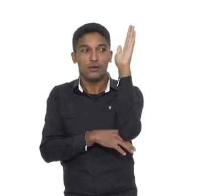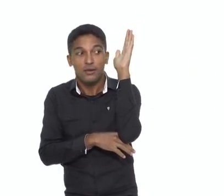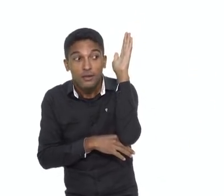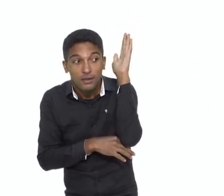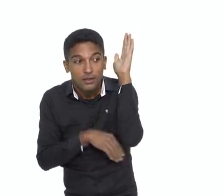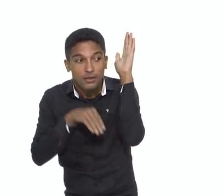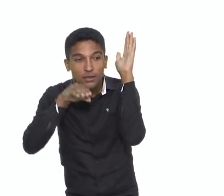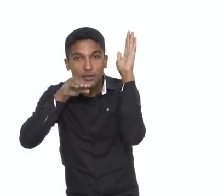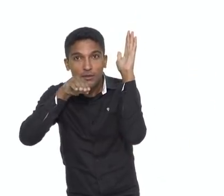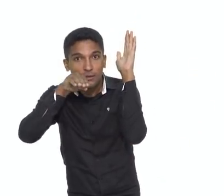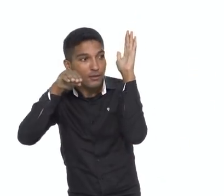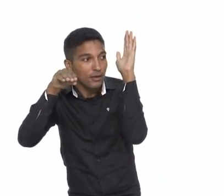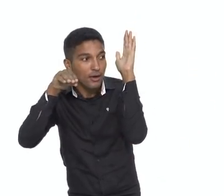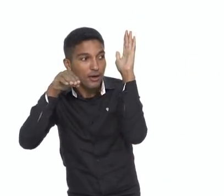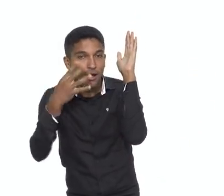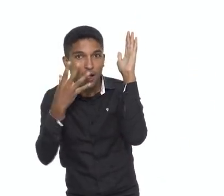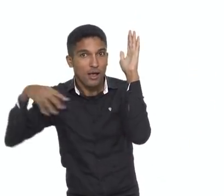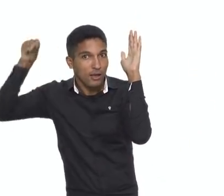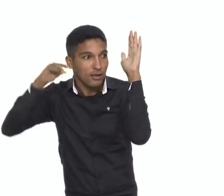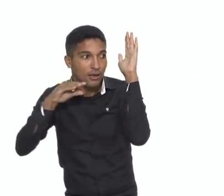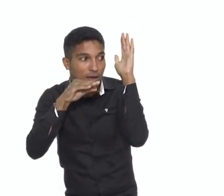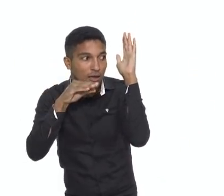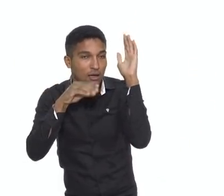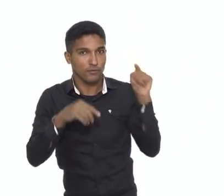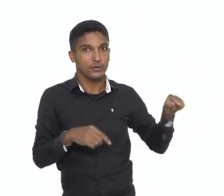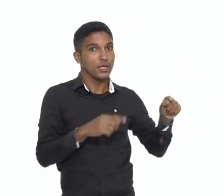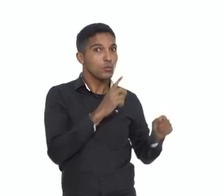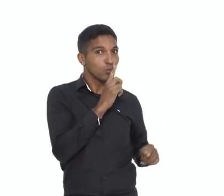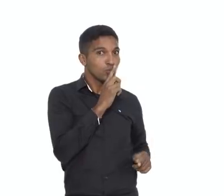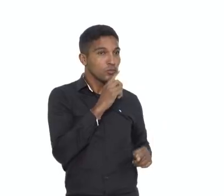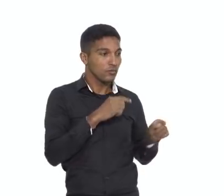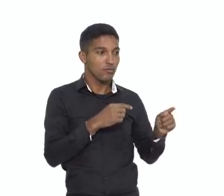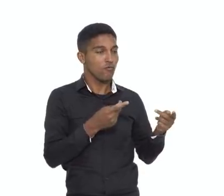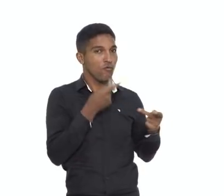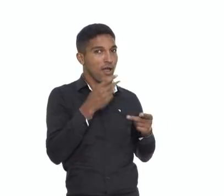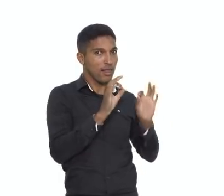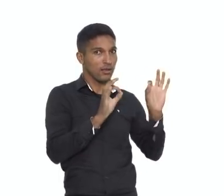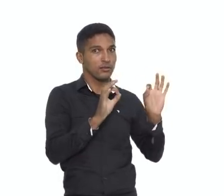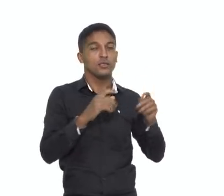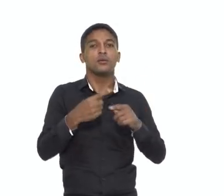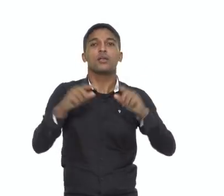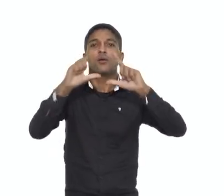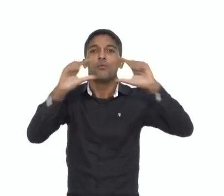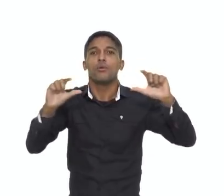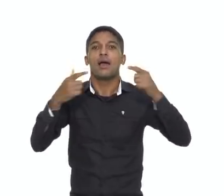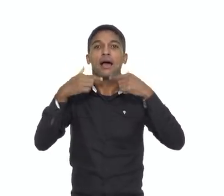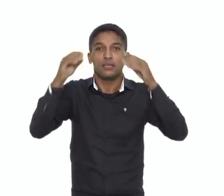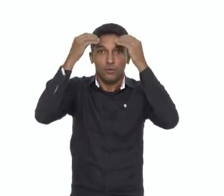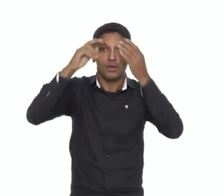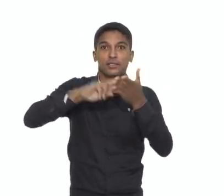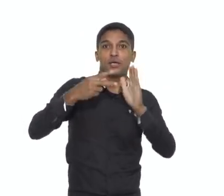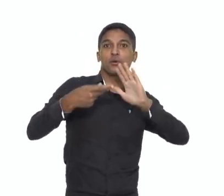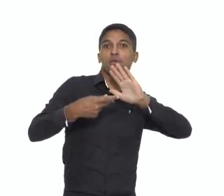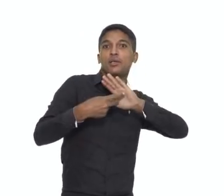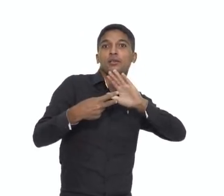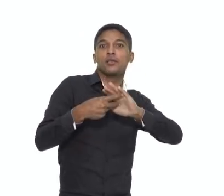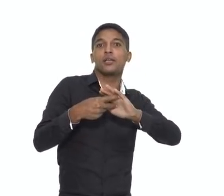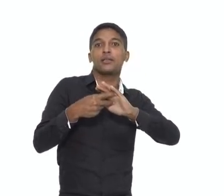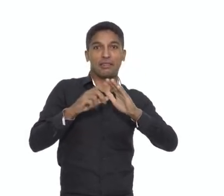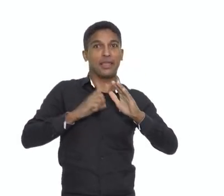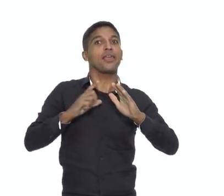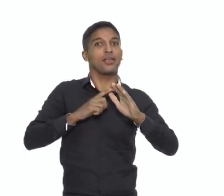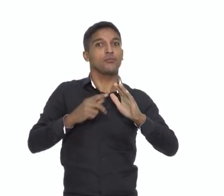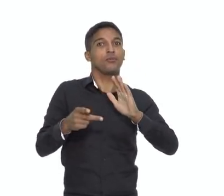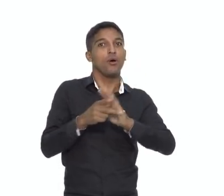não dirás nada. A linguagem é uma fonte de mal-entendidos. Mas cada dia te sentarás